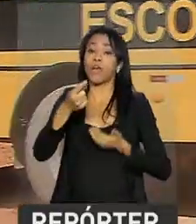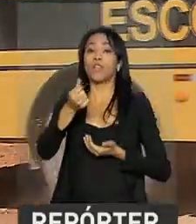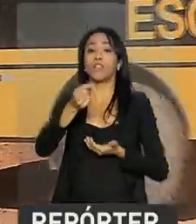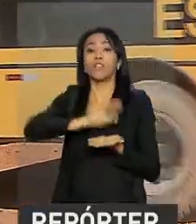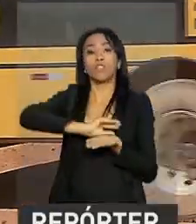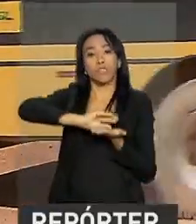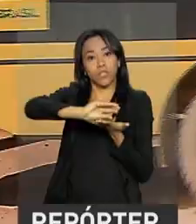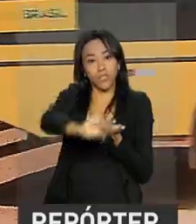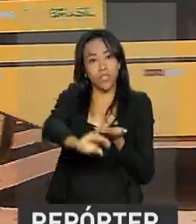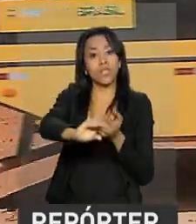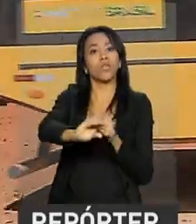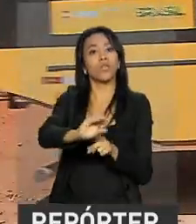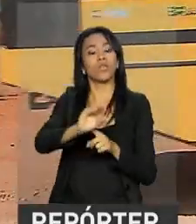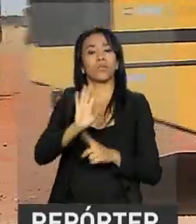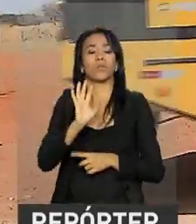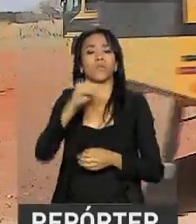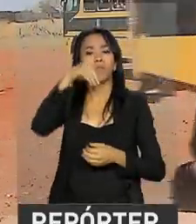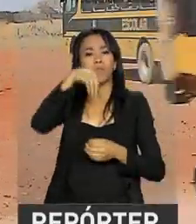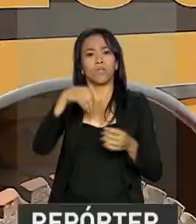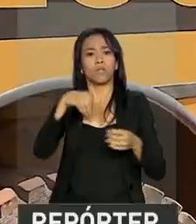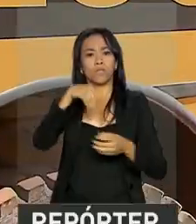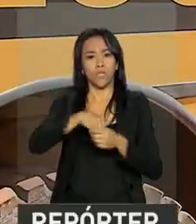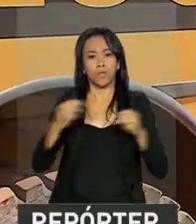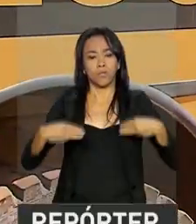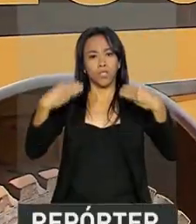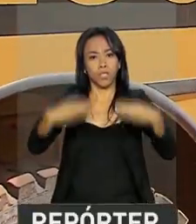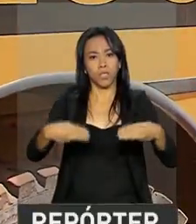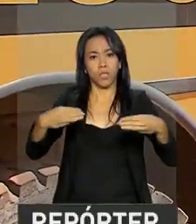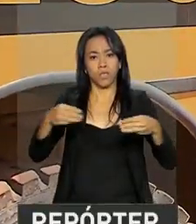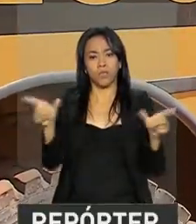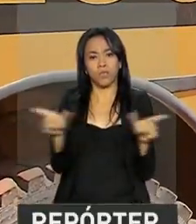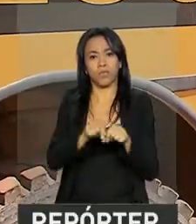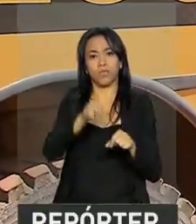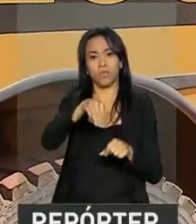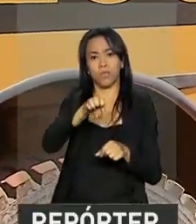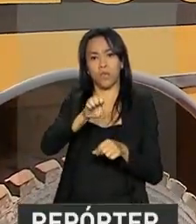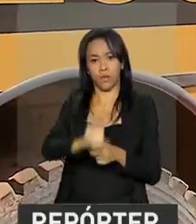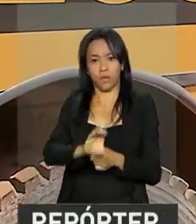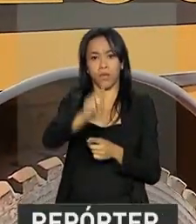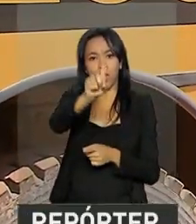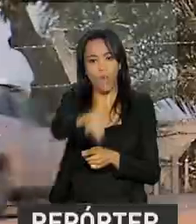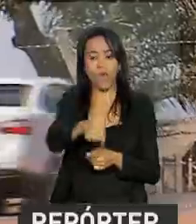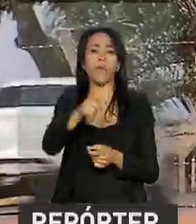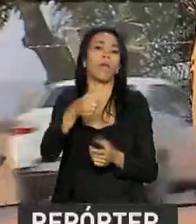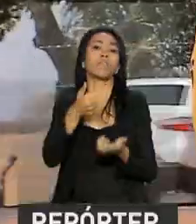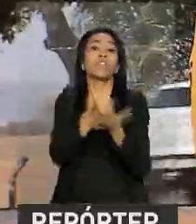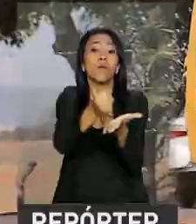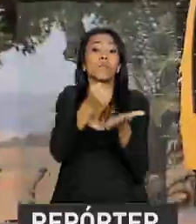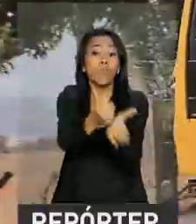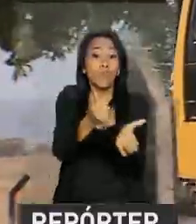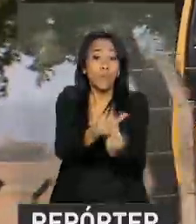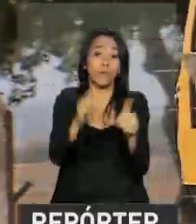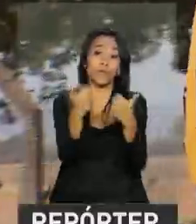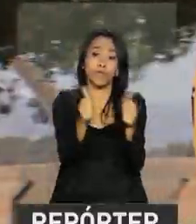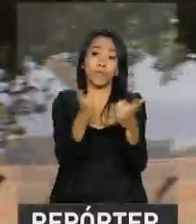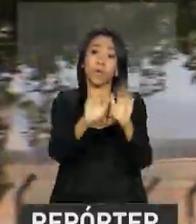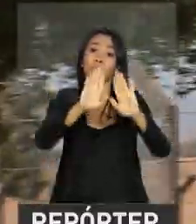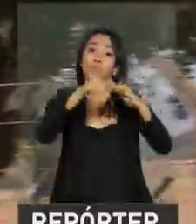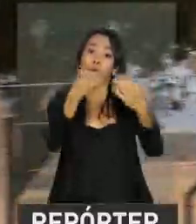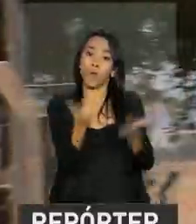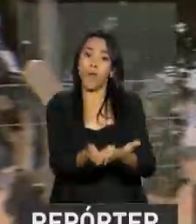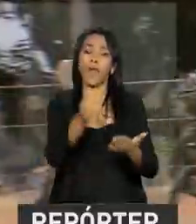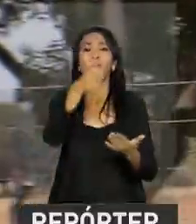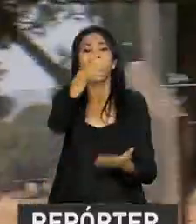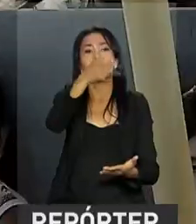de um programa específico do Ministério da Educação. Os recursos do Programa Nacional de Apoio ao Transporte Escolar são liberados em